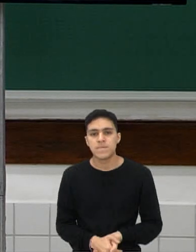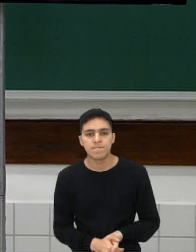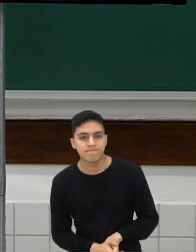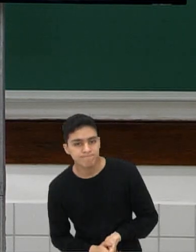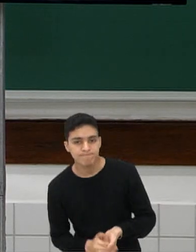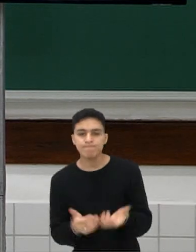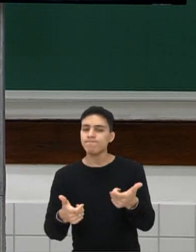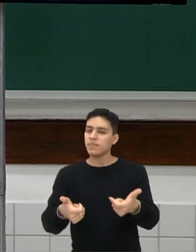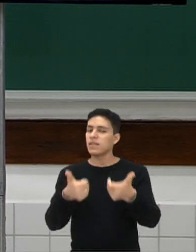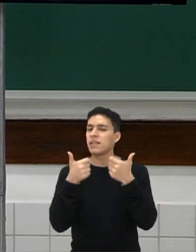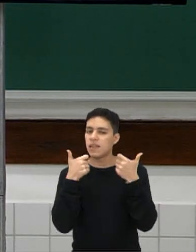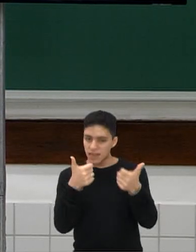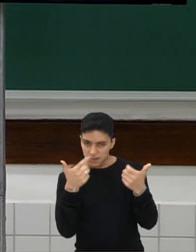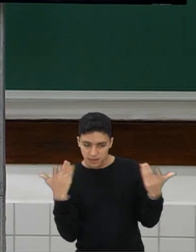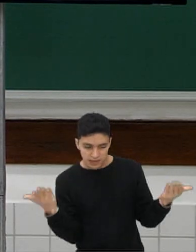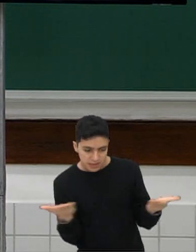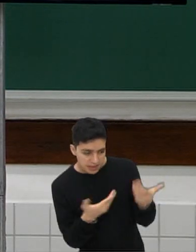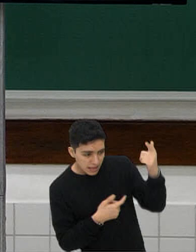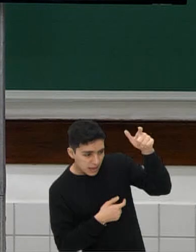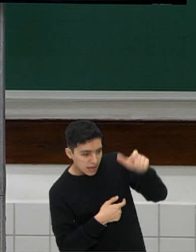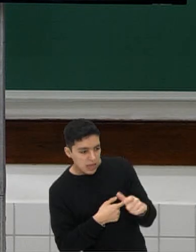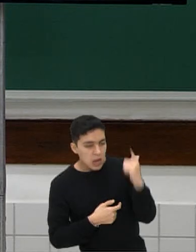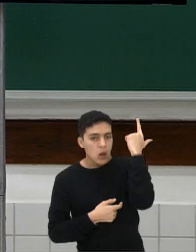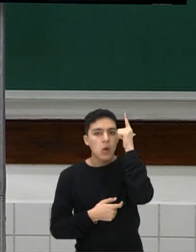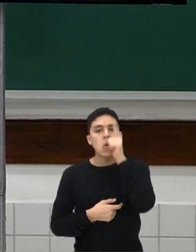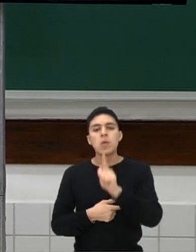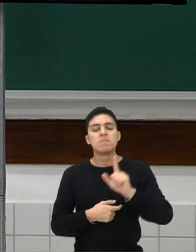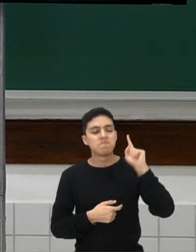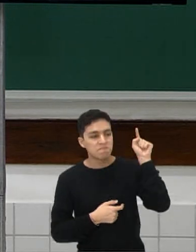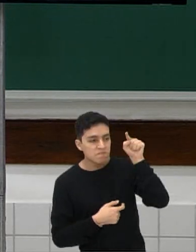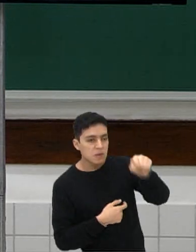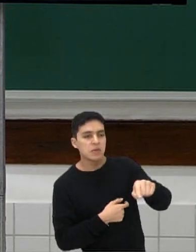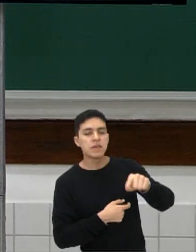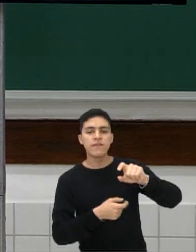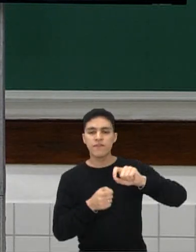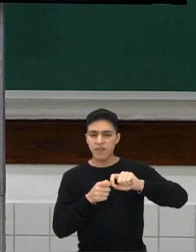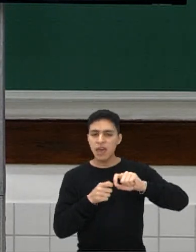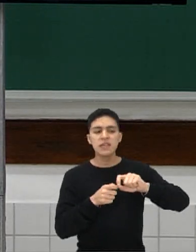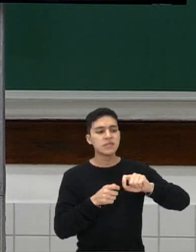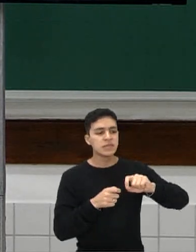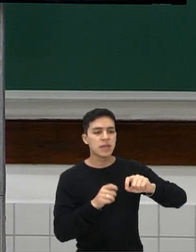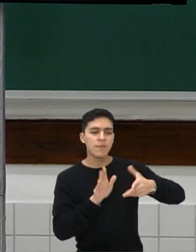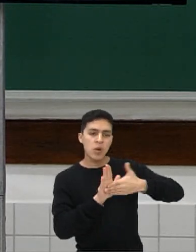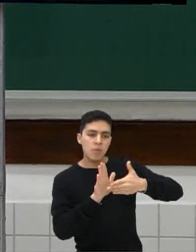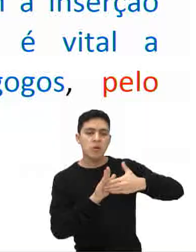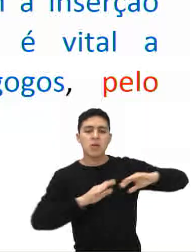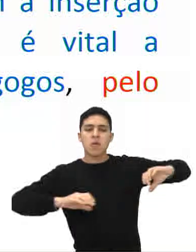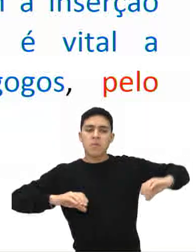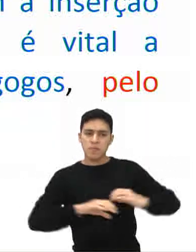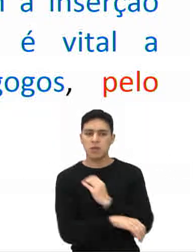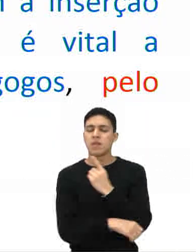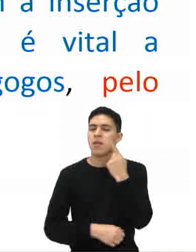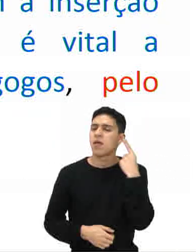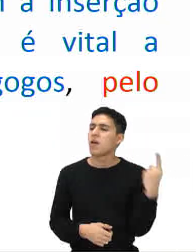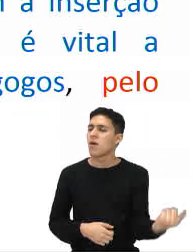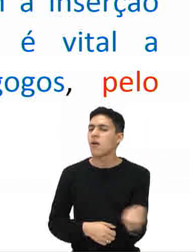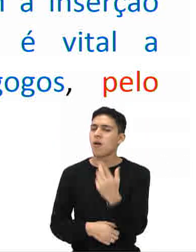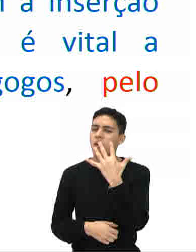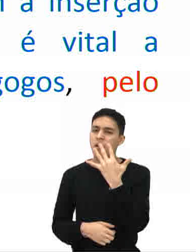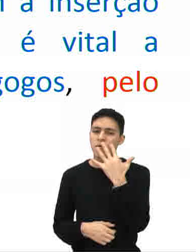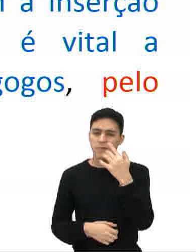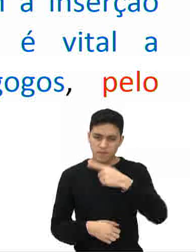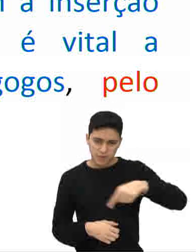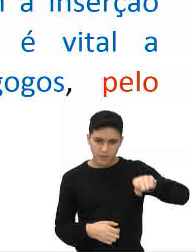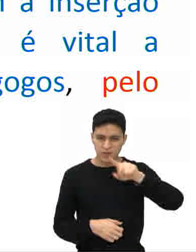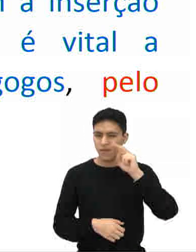É isso mesmo, ele conseguiu e fez uma intervenção completa. Olha só, eu deixei bem coloridinho aqui para vocês verem,